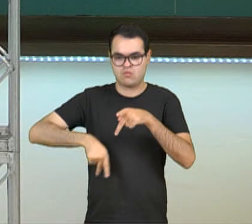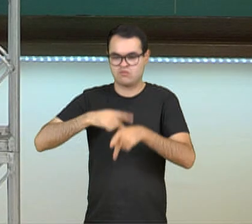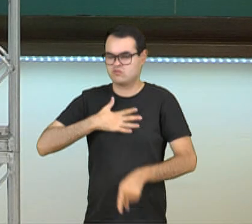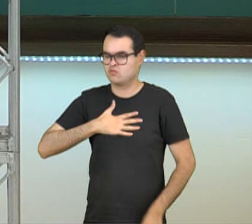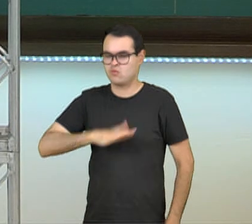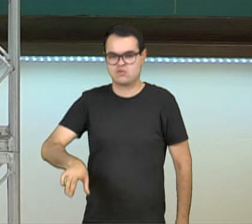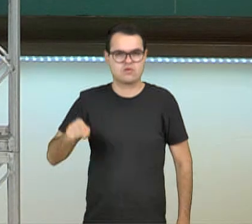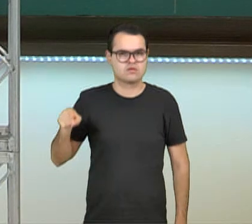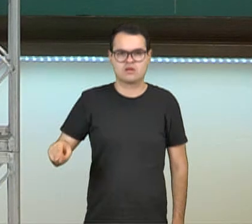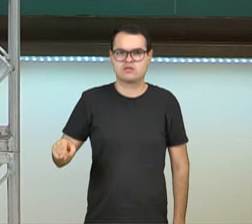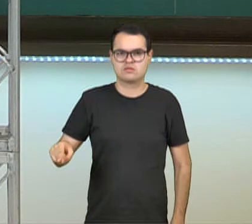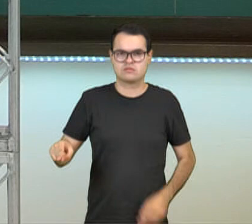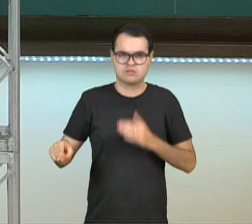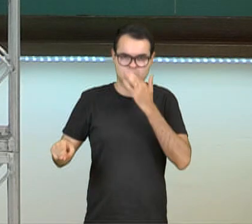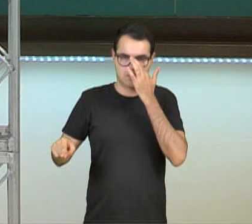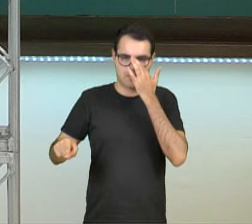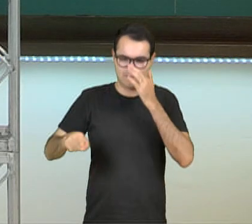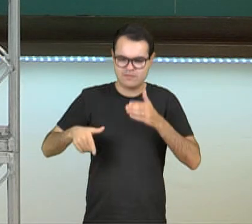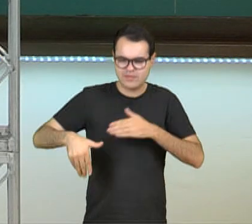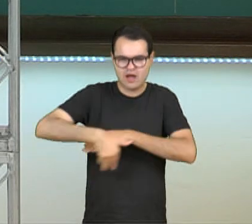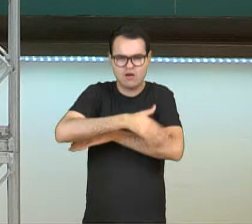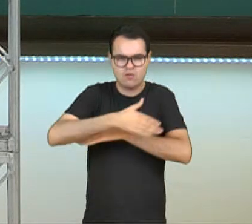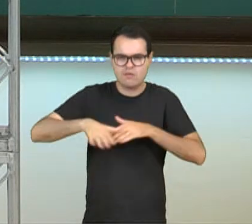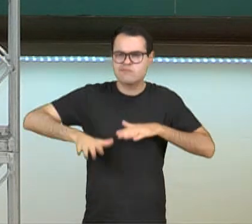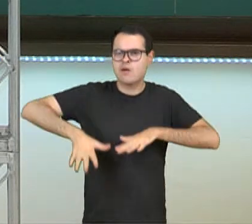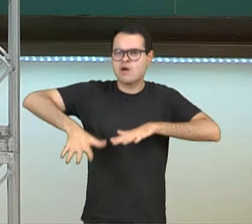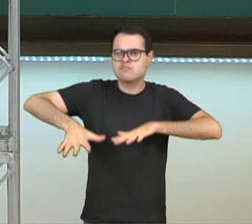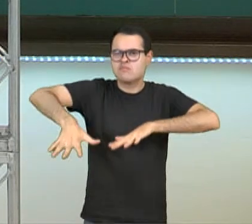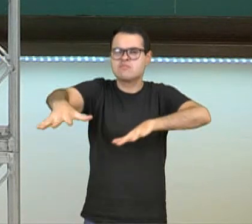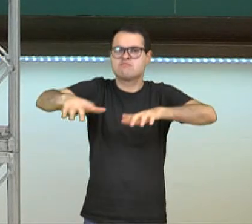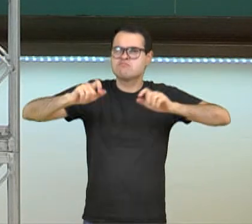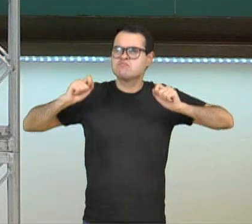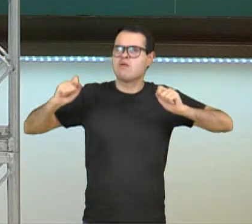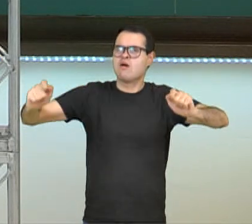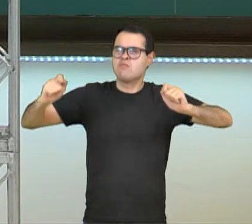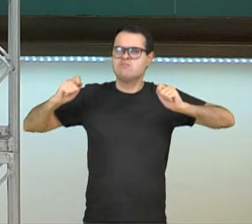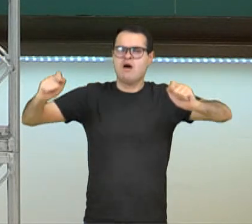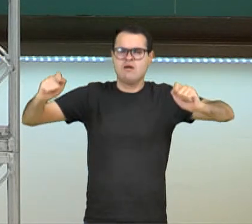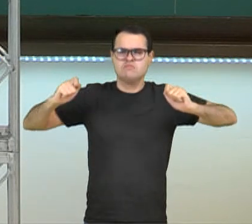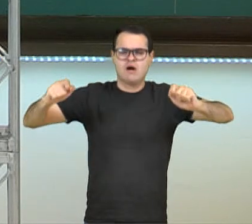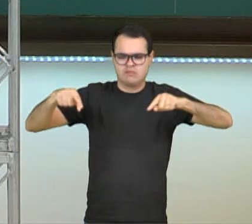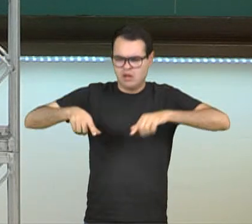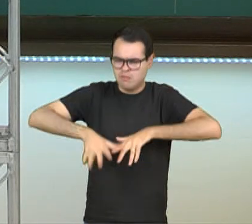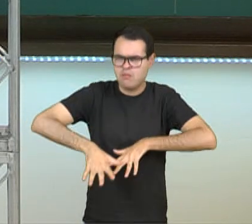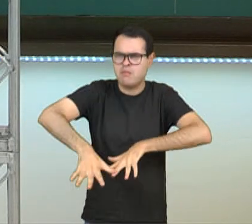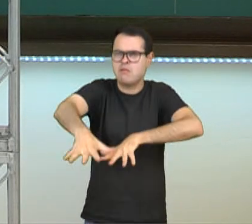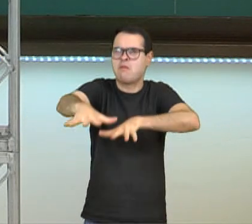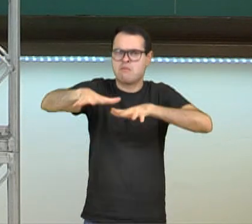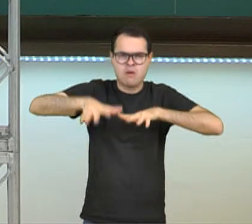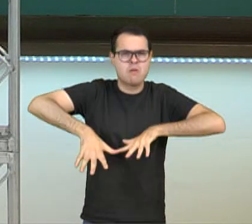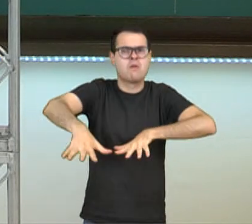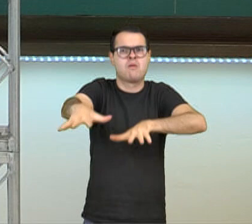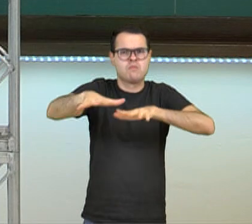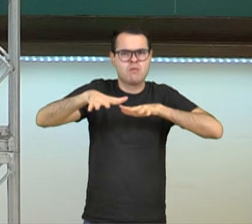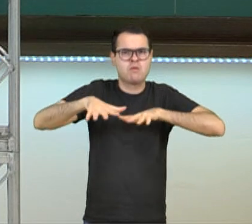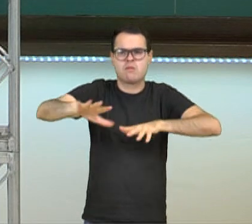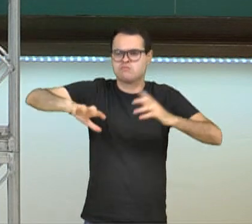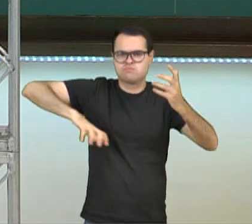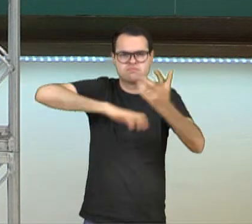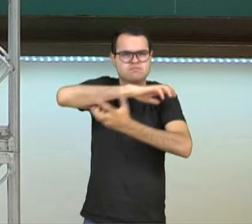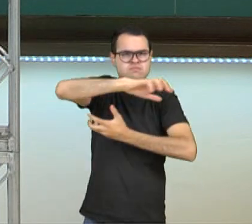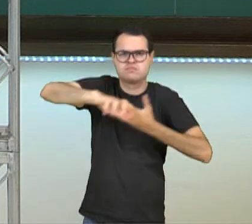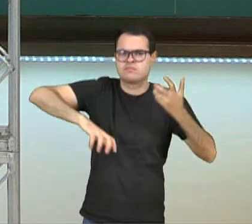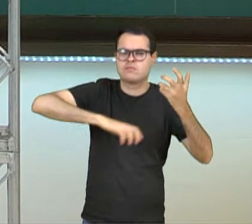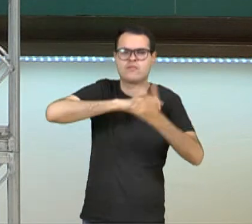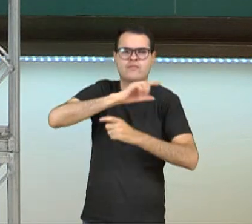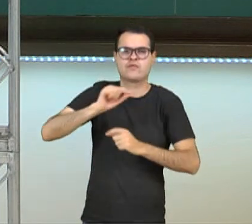eles foram às ruas, começaram então a fazer uma onda de protestos e dessa onda de protesto e revolução acabou